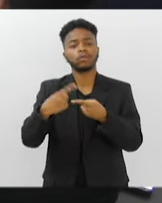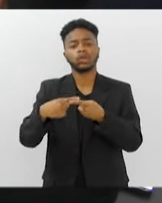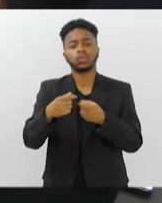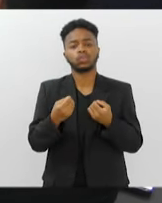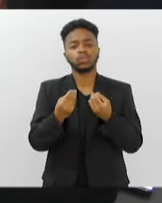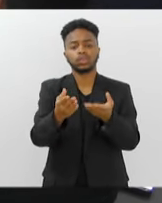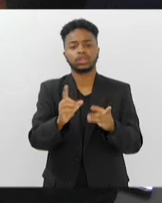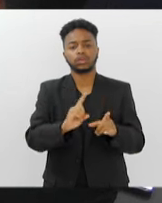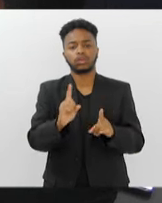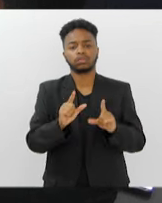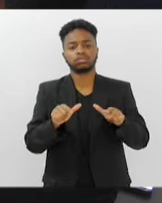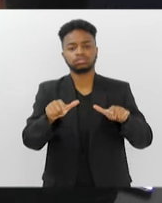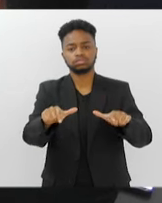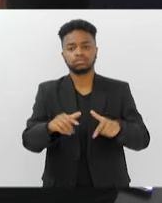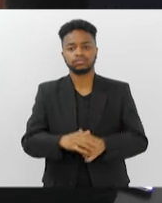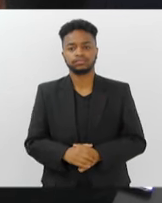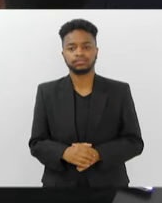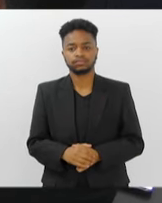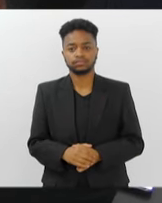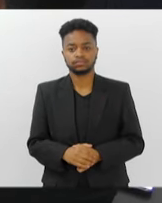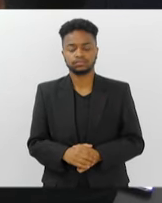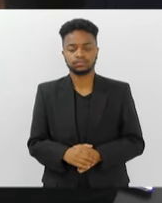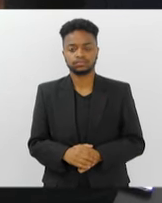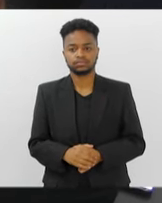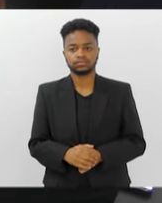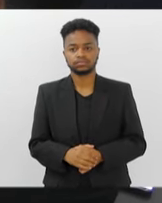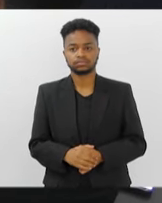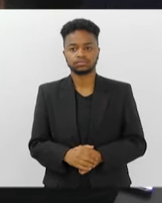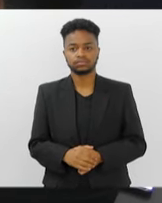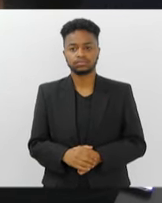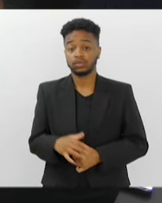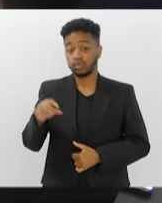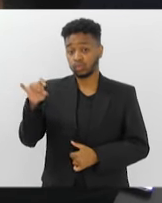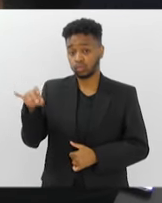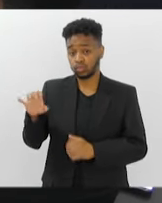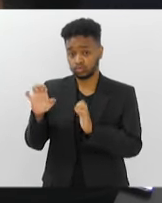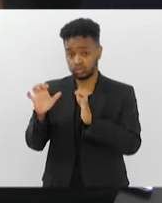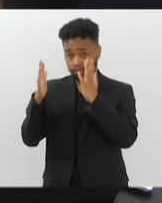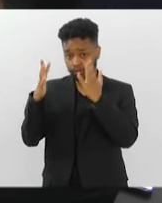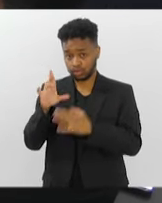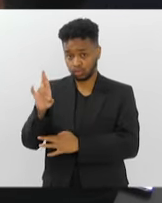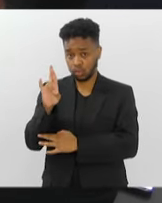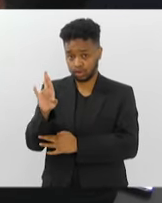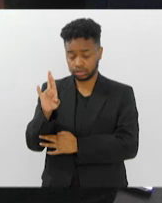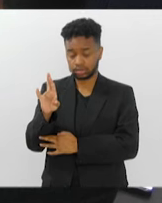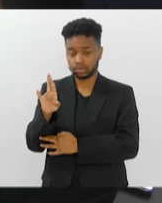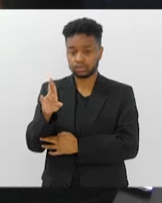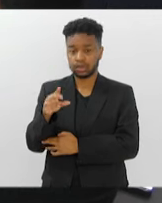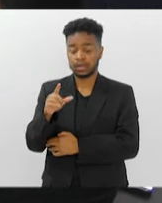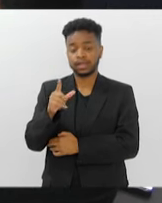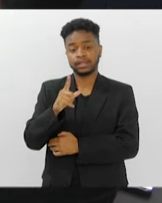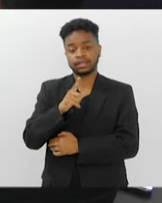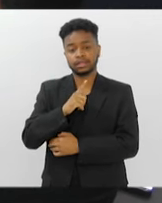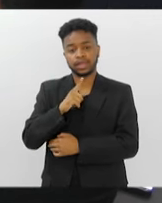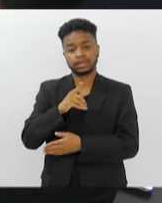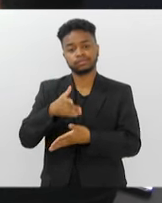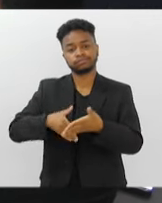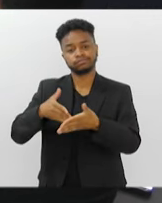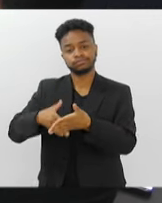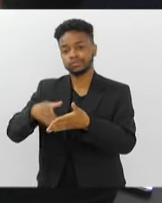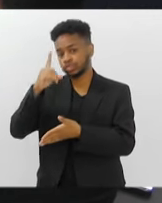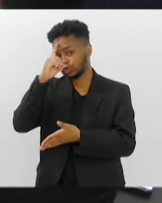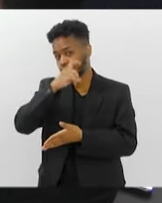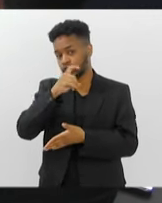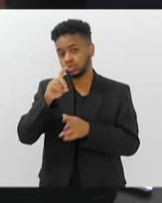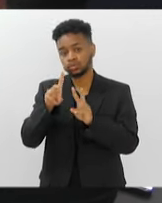Dev ter sido muitas no no no no último evento do ro Rio nós tínhamos uma dificuldade muito grande a